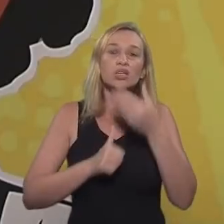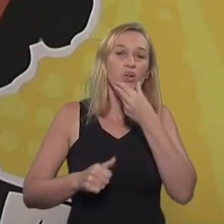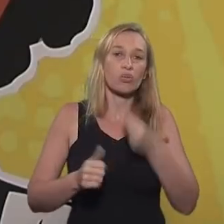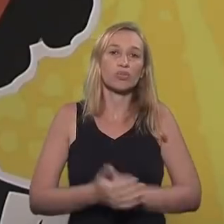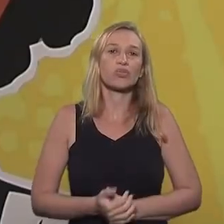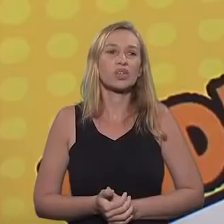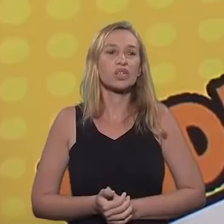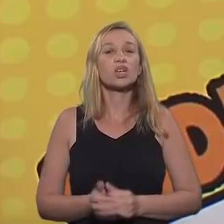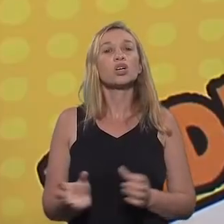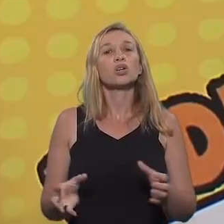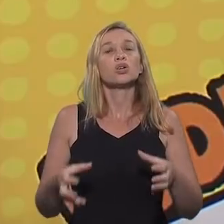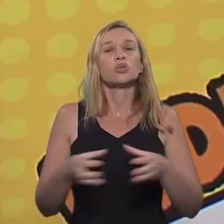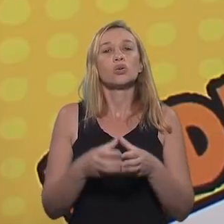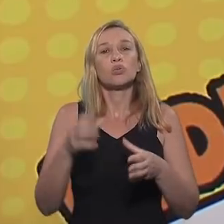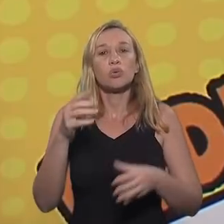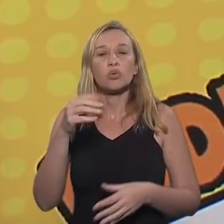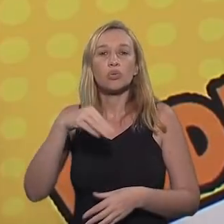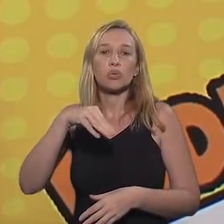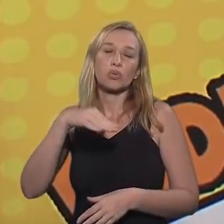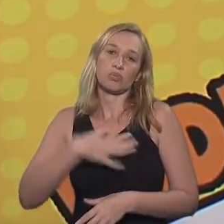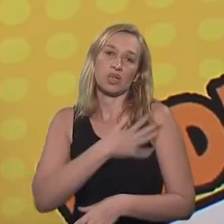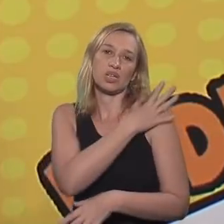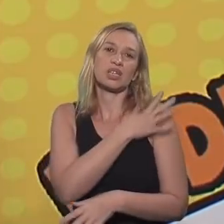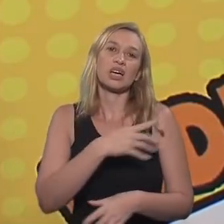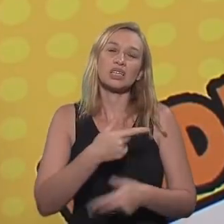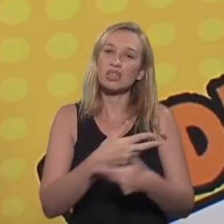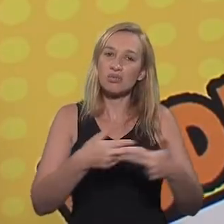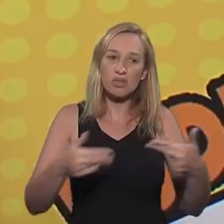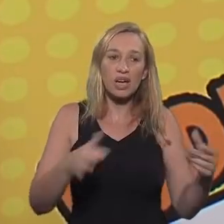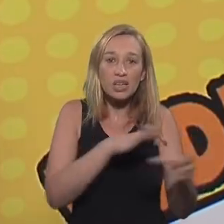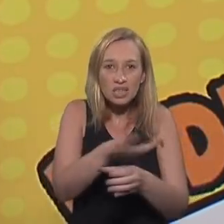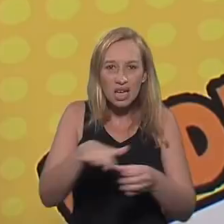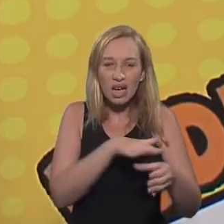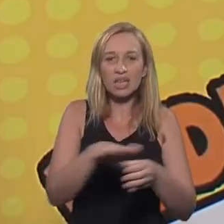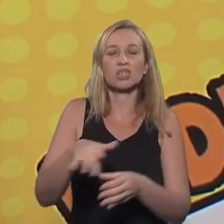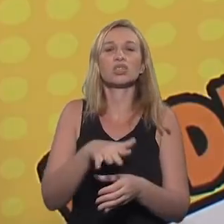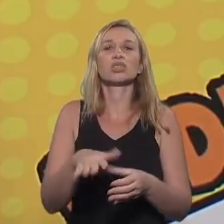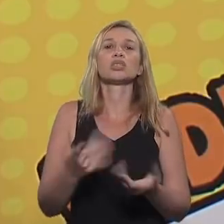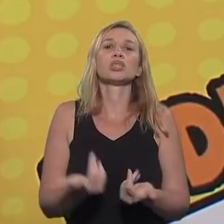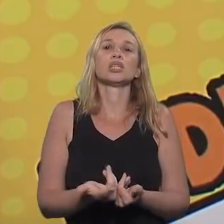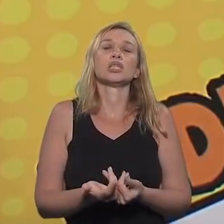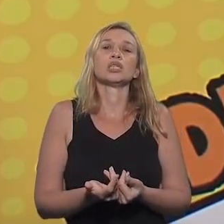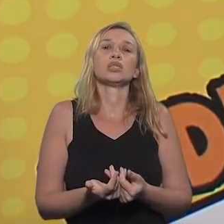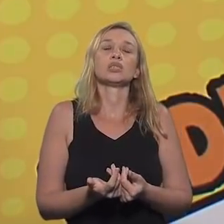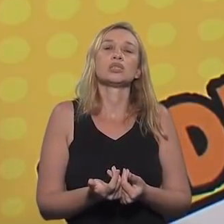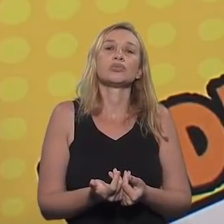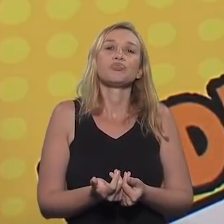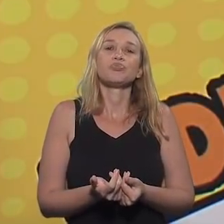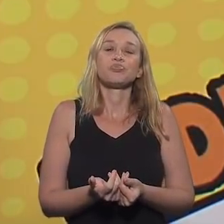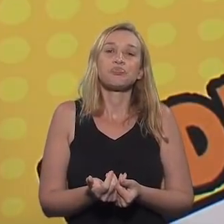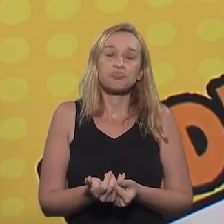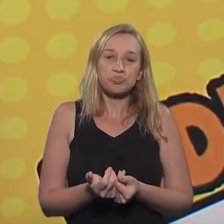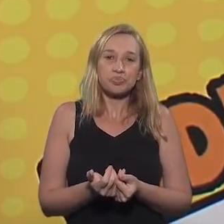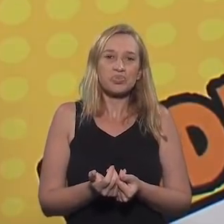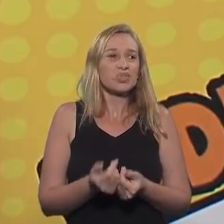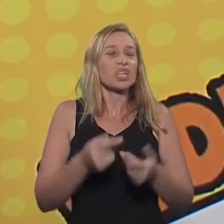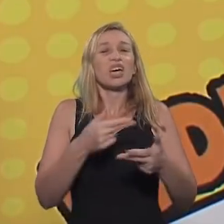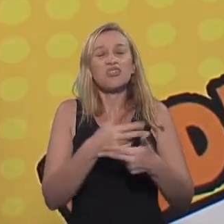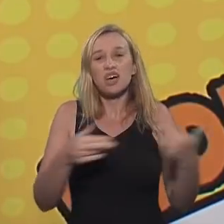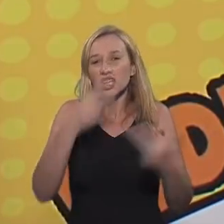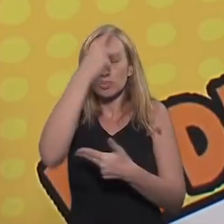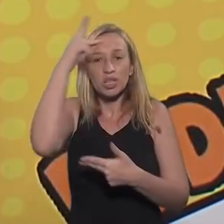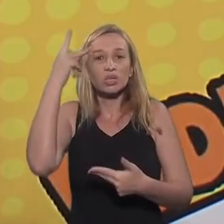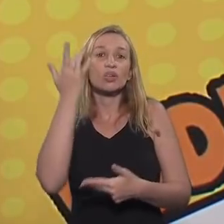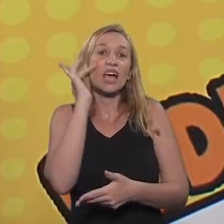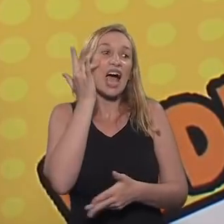masculinos. Na carreira militar, a gente tem vários setores, né? Tem o setor administrativo, você também pode ir para a rua. E muitas pessoas